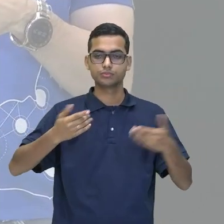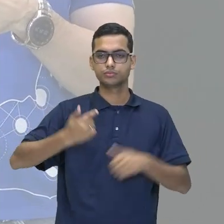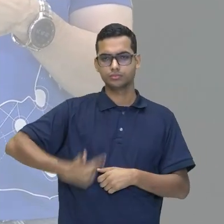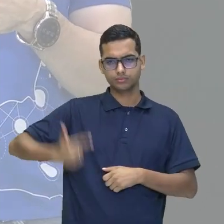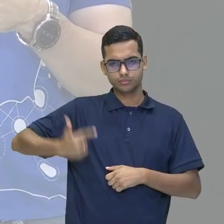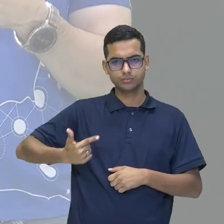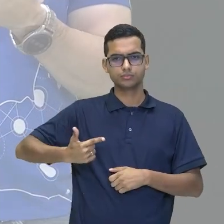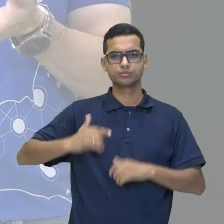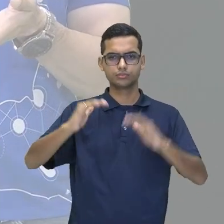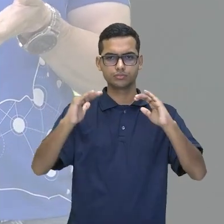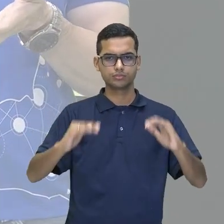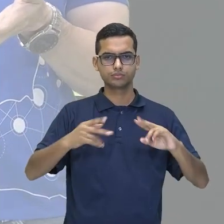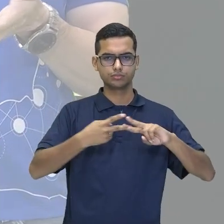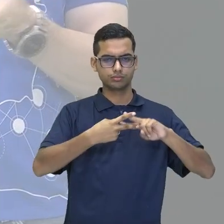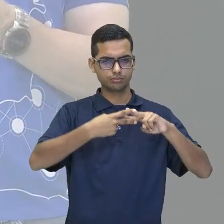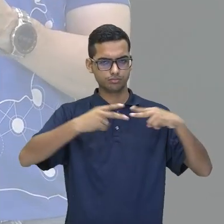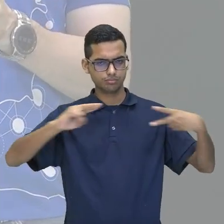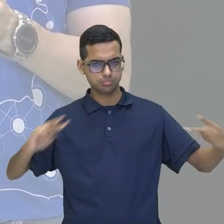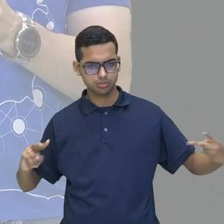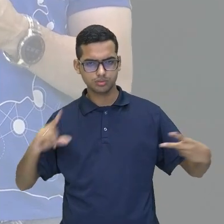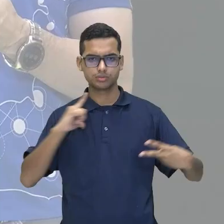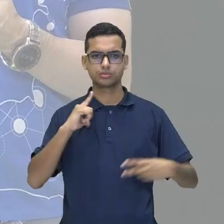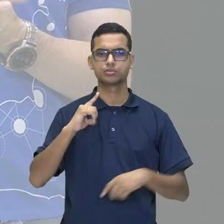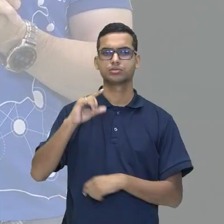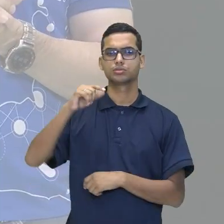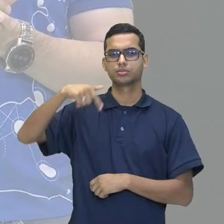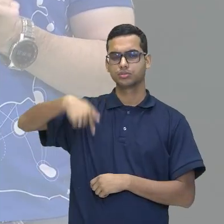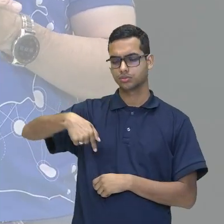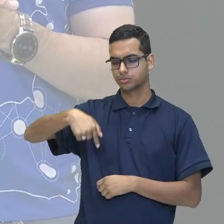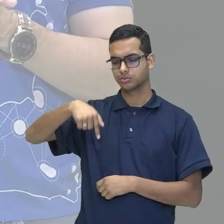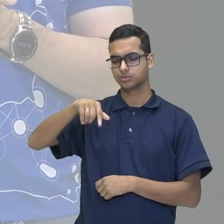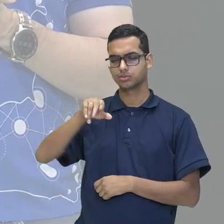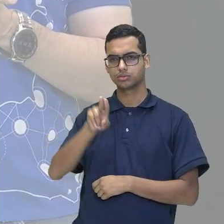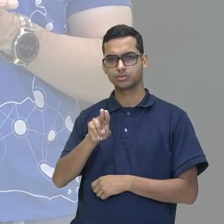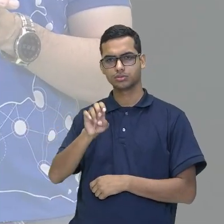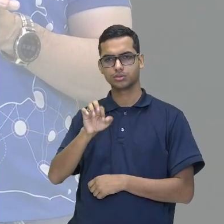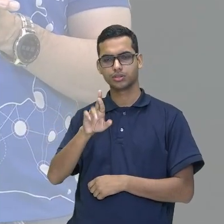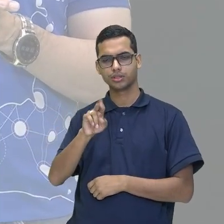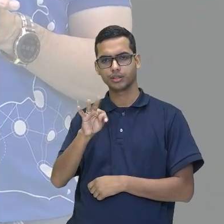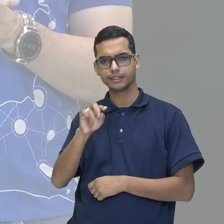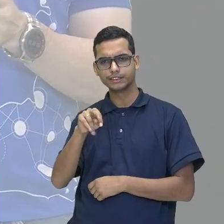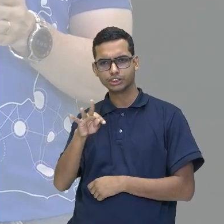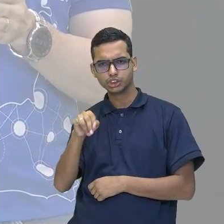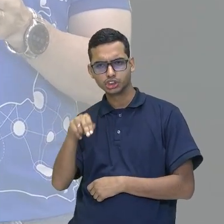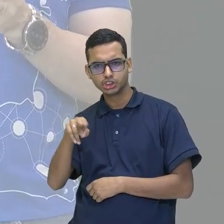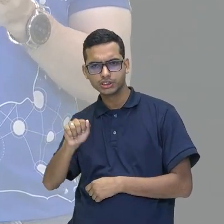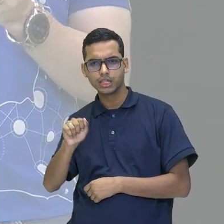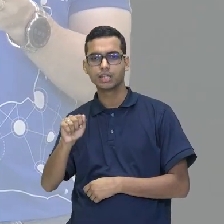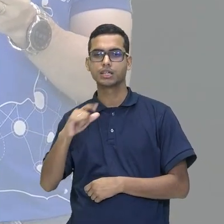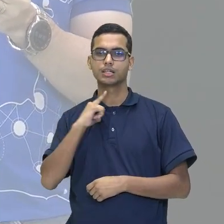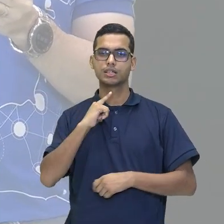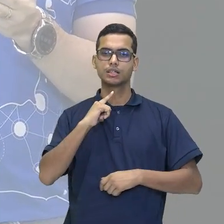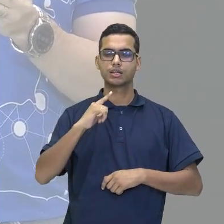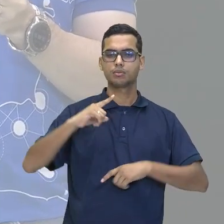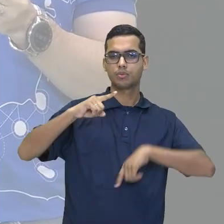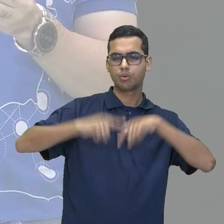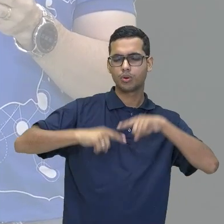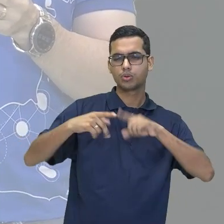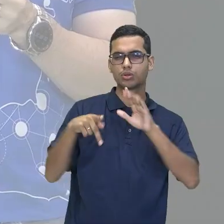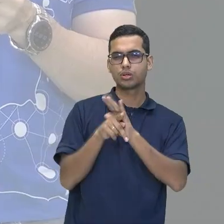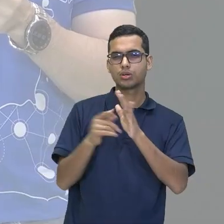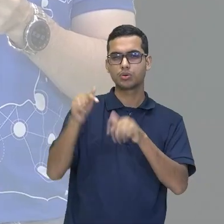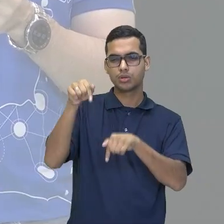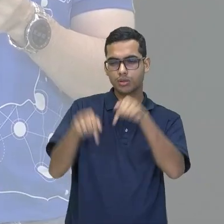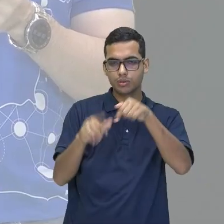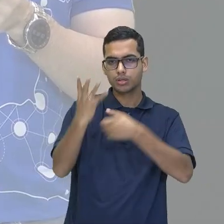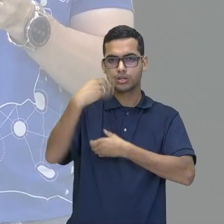né? A gente tem a queratina, né? Proteína presente aí no cabelo, nas unhas. Então note que ela está no cabelo, mas